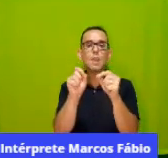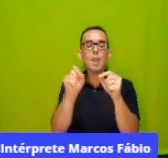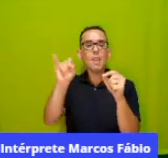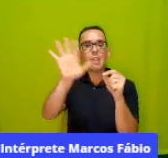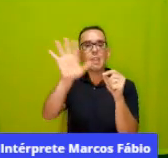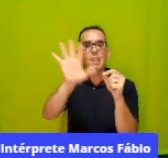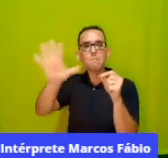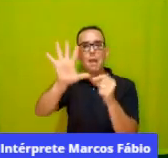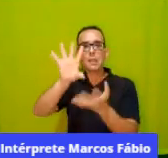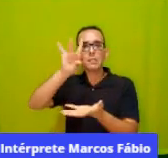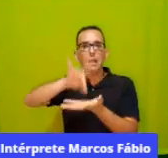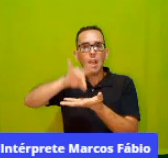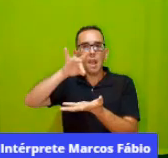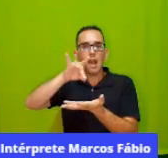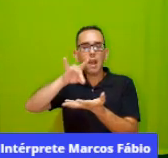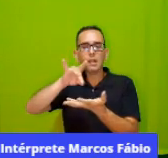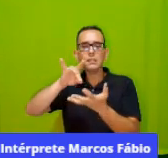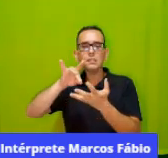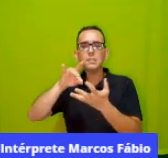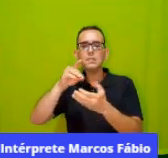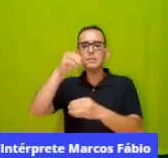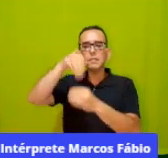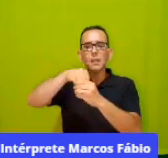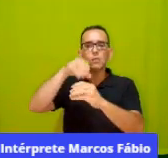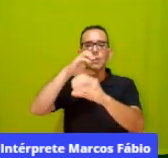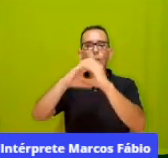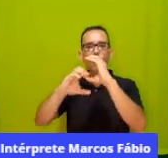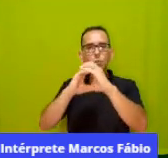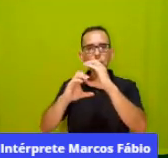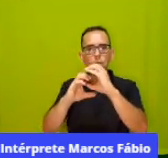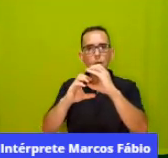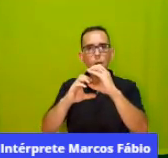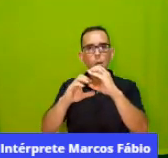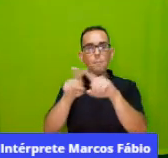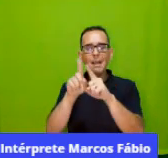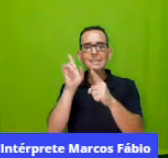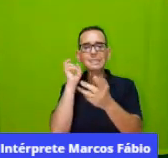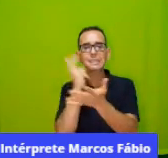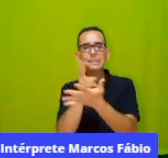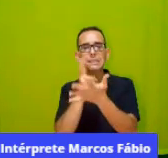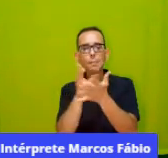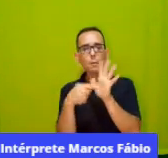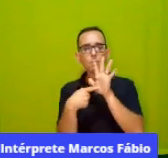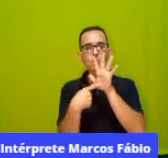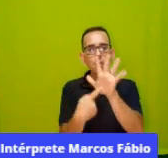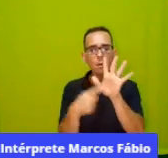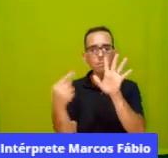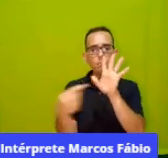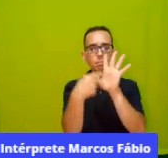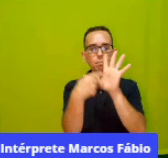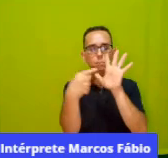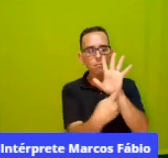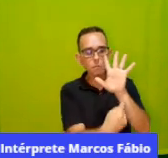né? Então aí nós vamos trabalhar também com as imagens reais e tal, dentro de uma prancha de comunicação, mas